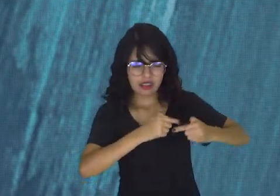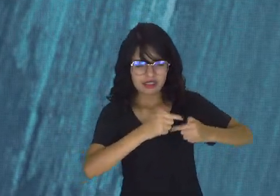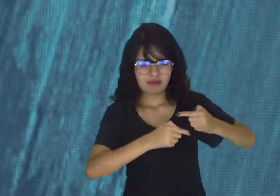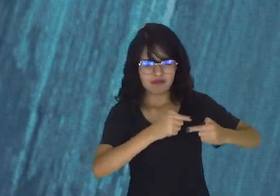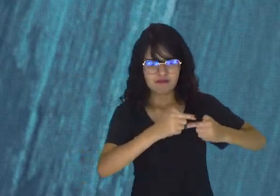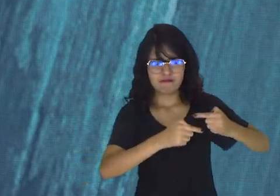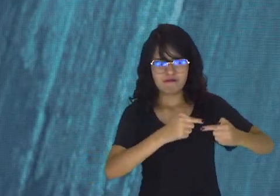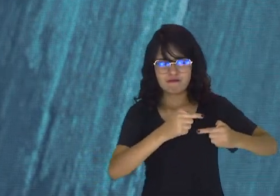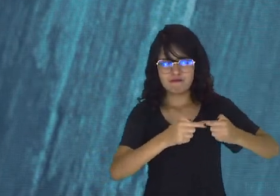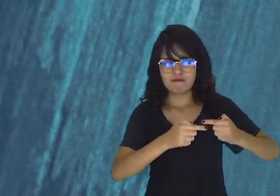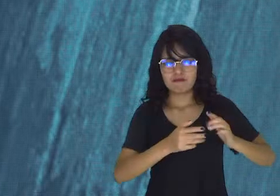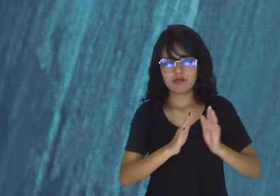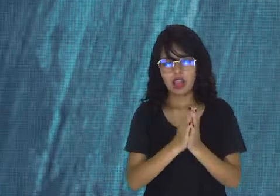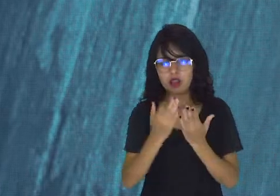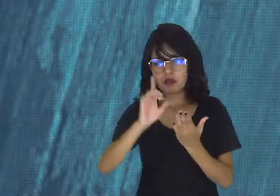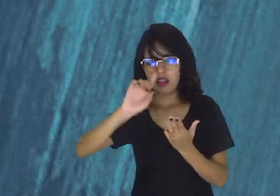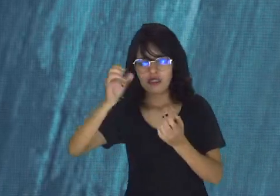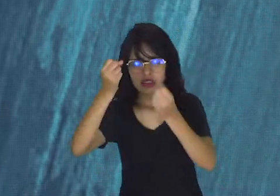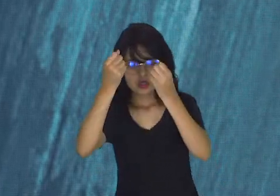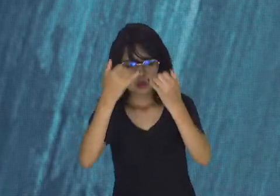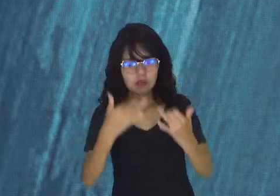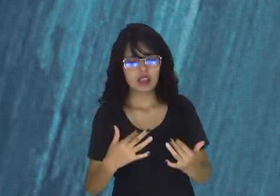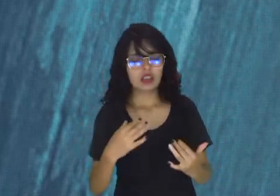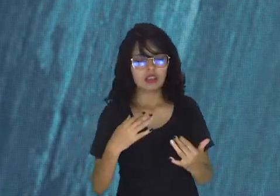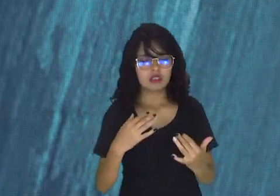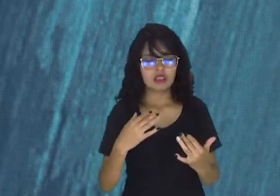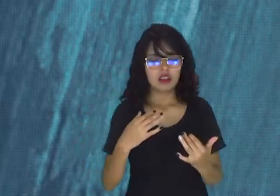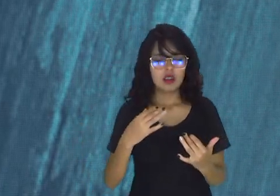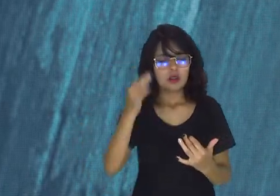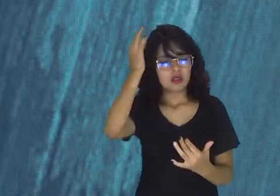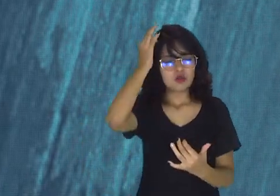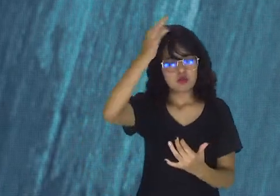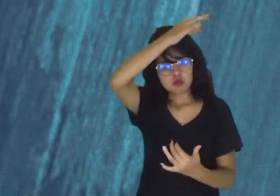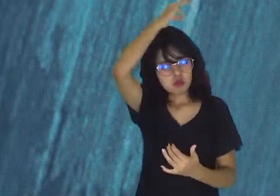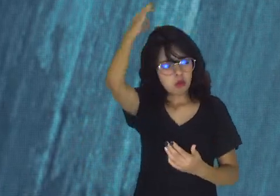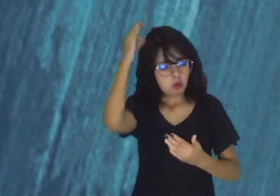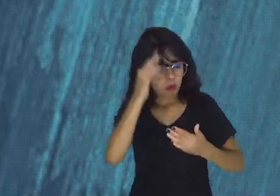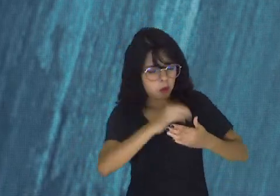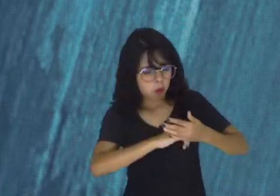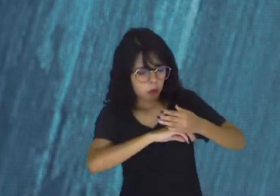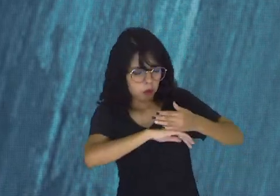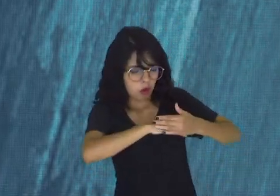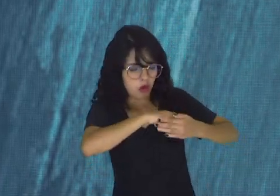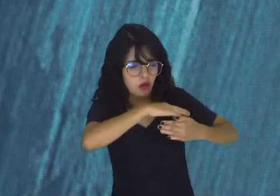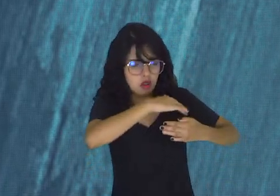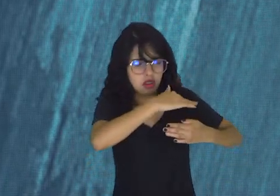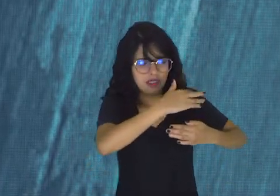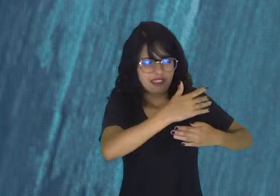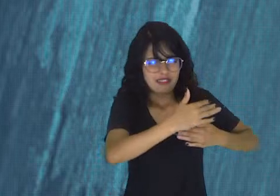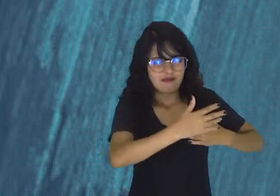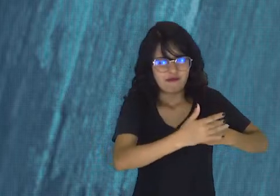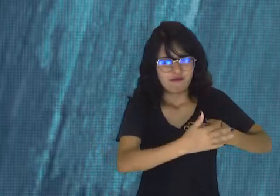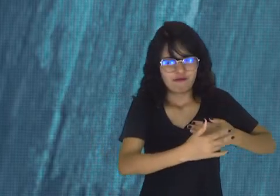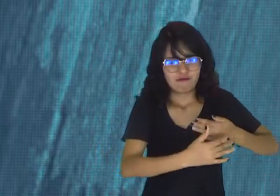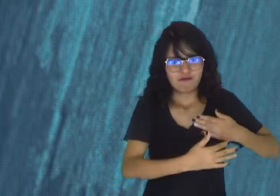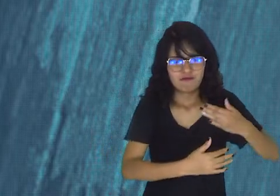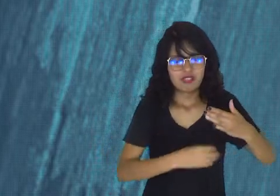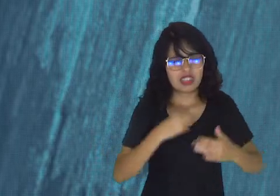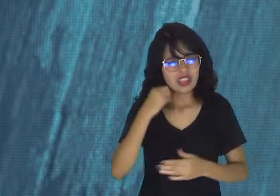Tua palavra diz para nós nos enchermos do Espírito Santo e saborearmos o Seu fruto.